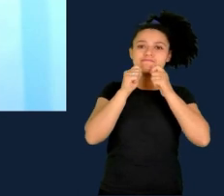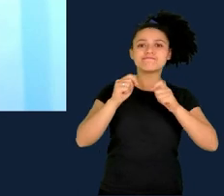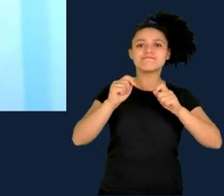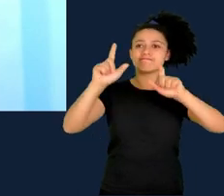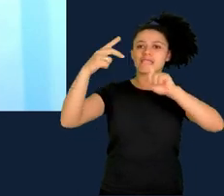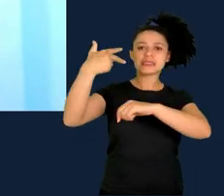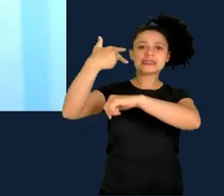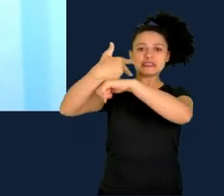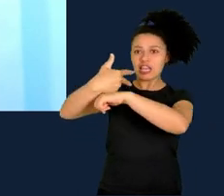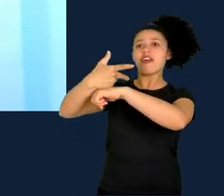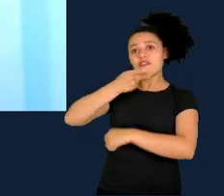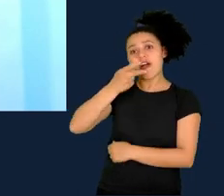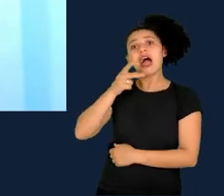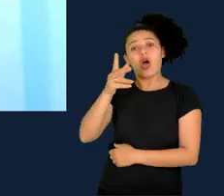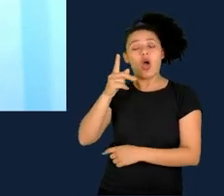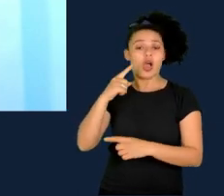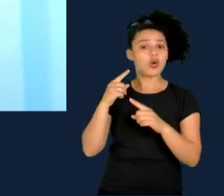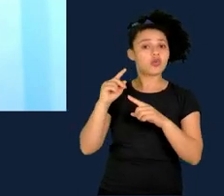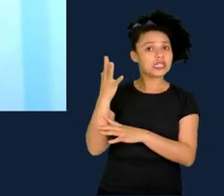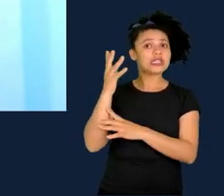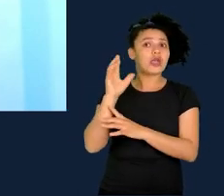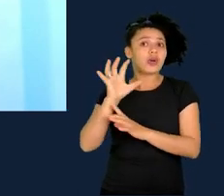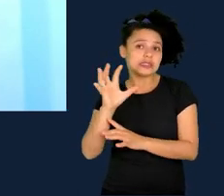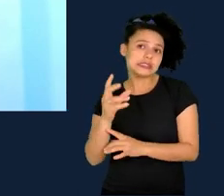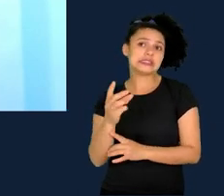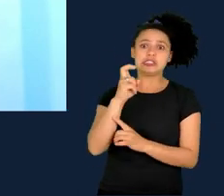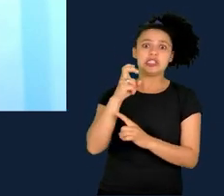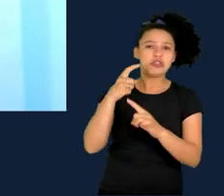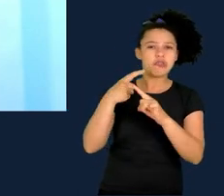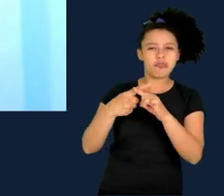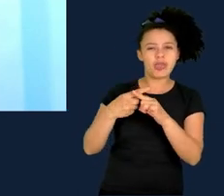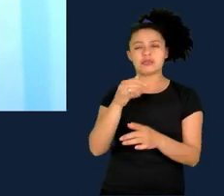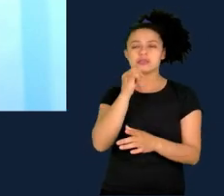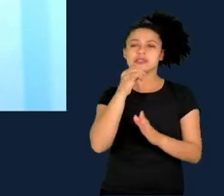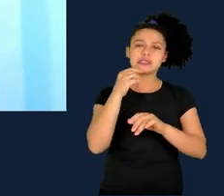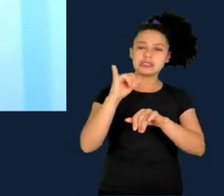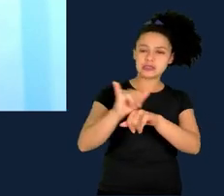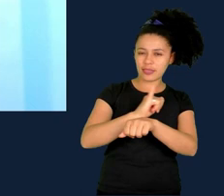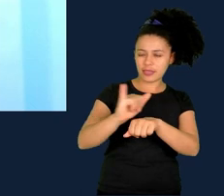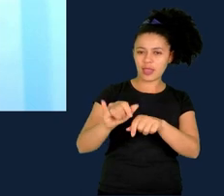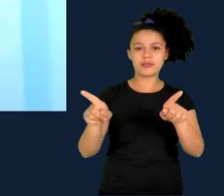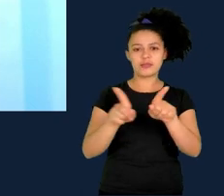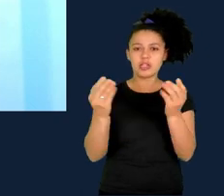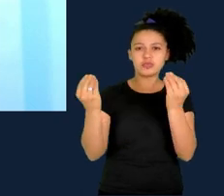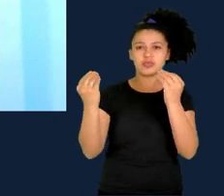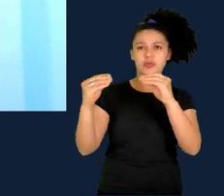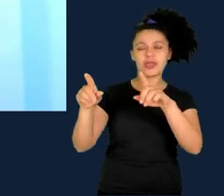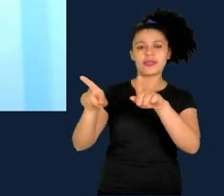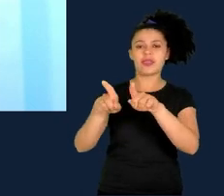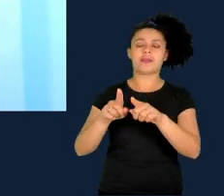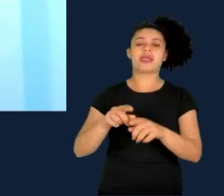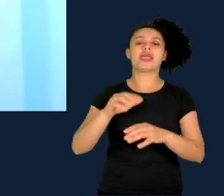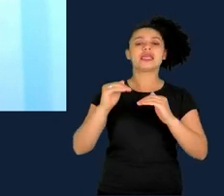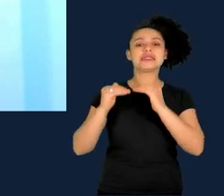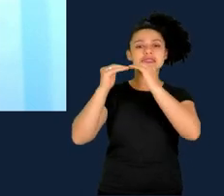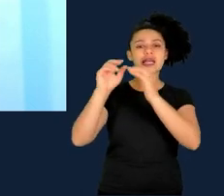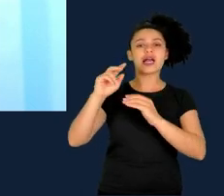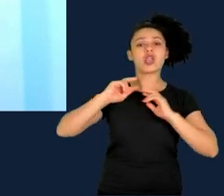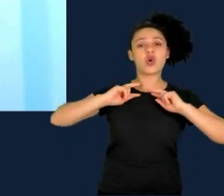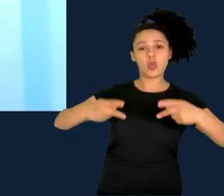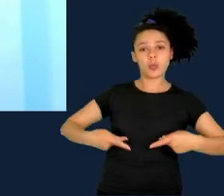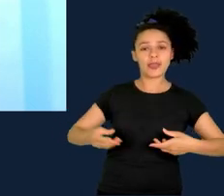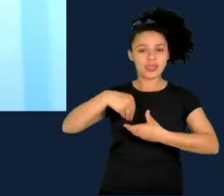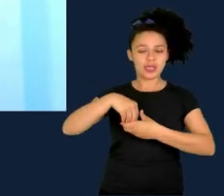que aconteceu na Terra, as pessoas que estão ali mesmo, dá para colocar a escala humana de volta no mapa, eu